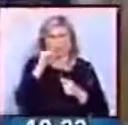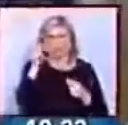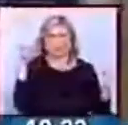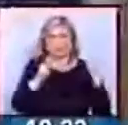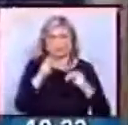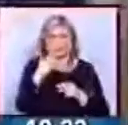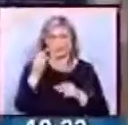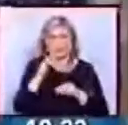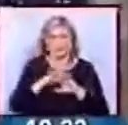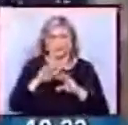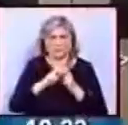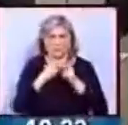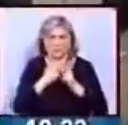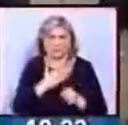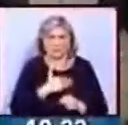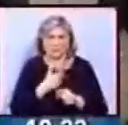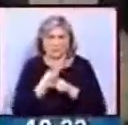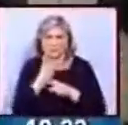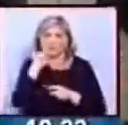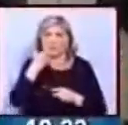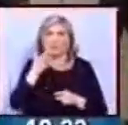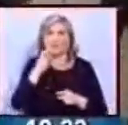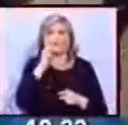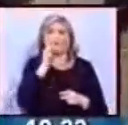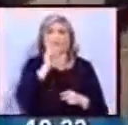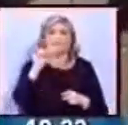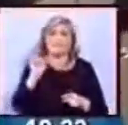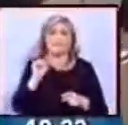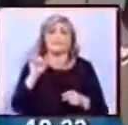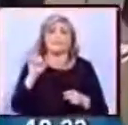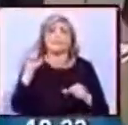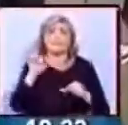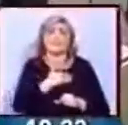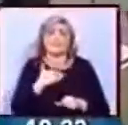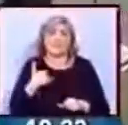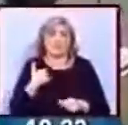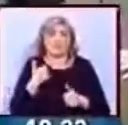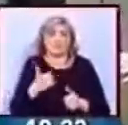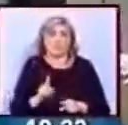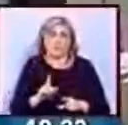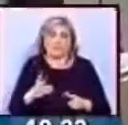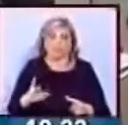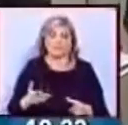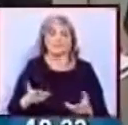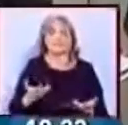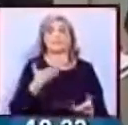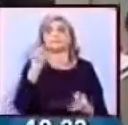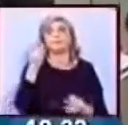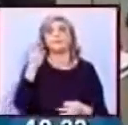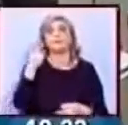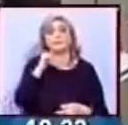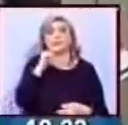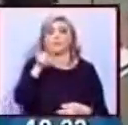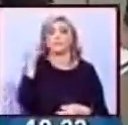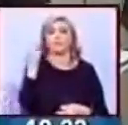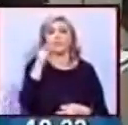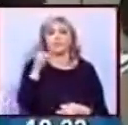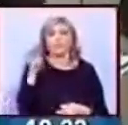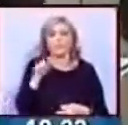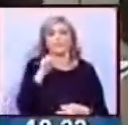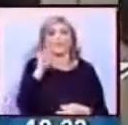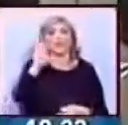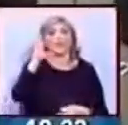com infartos do miocárdio. Ou seja, pessoas que estão com hábitos de vida nada saudáveis. É, habitualmente, digamos que em indivíduos jovens, aquilo